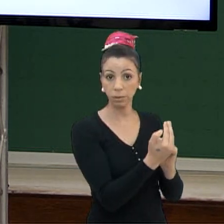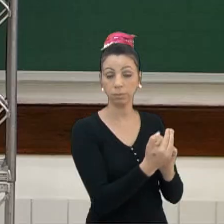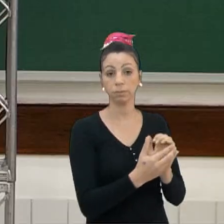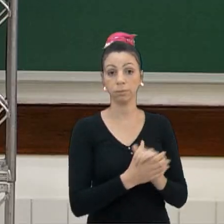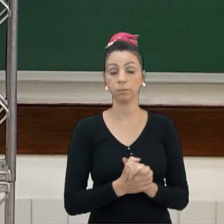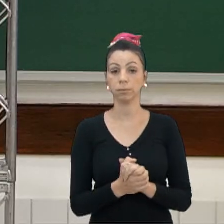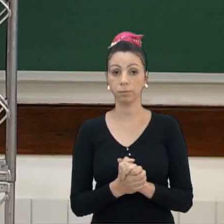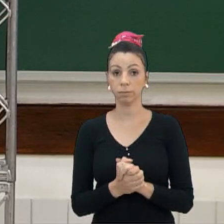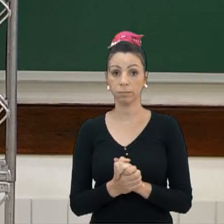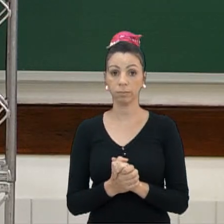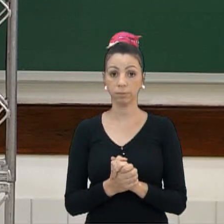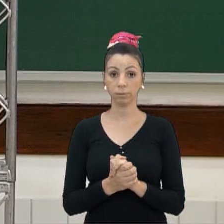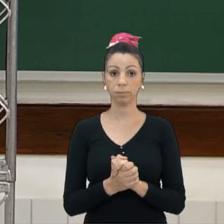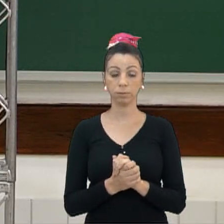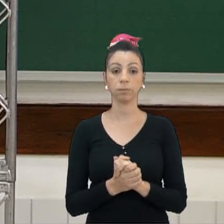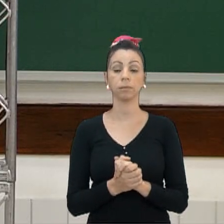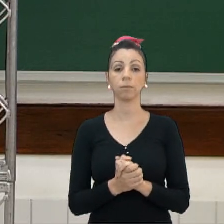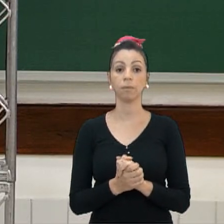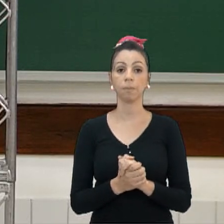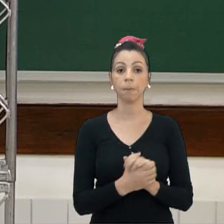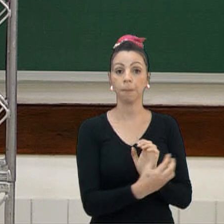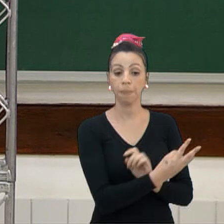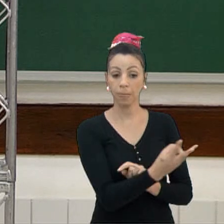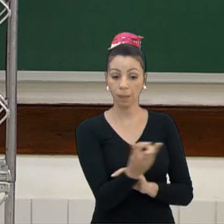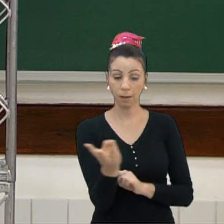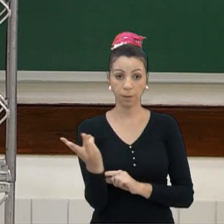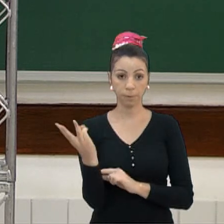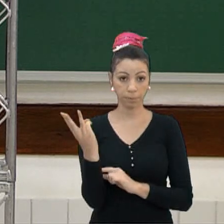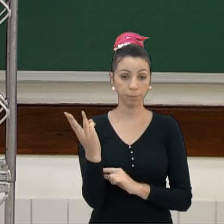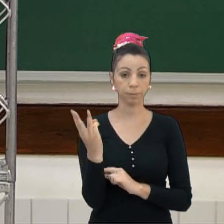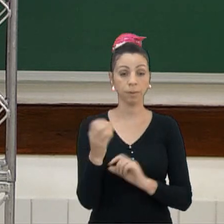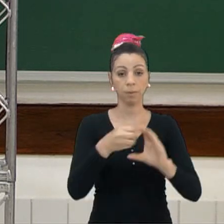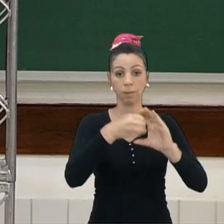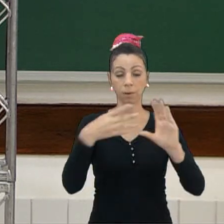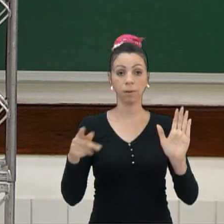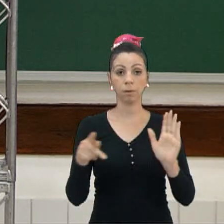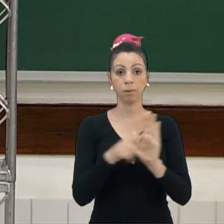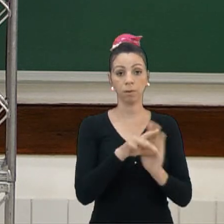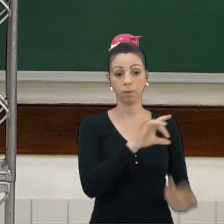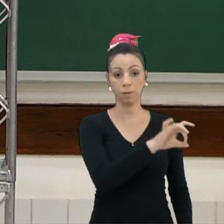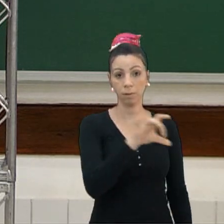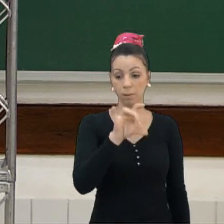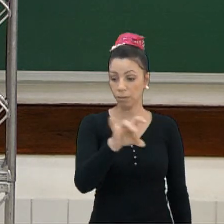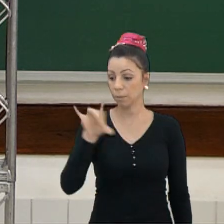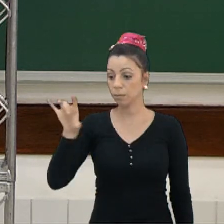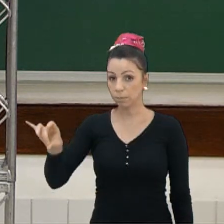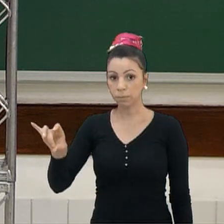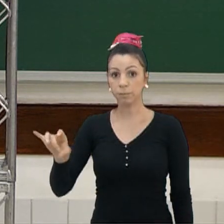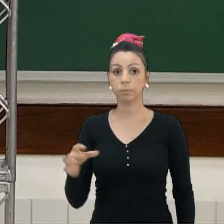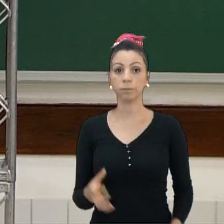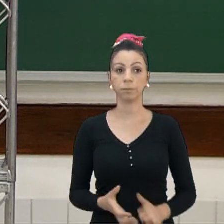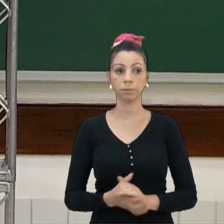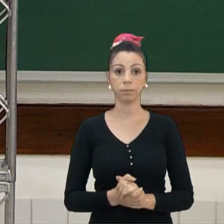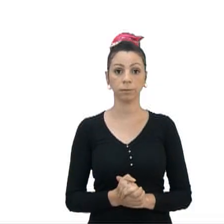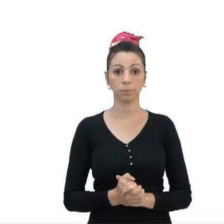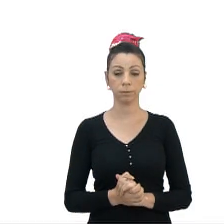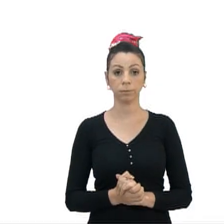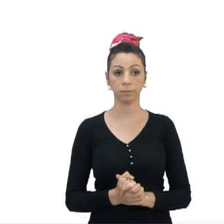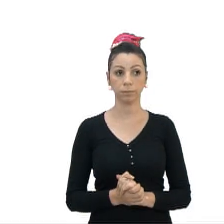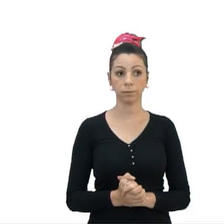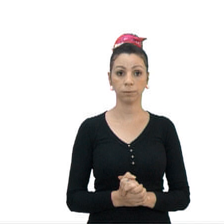um pedido. Estas são algumas características desses modos verbais. Muito